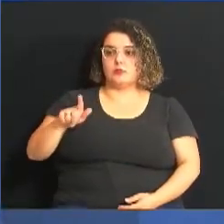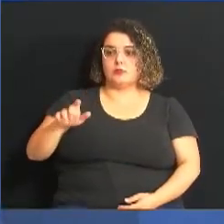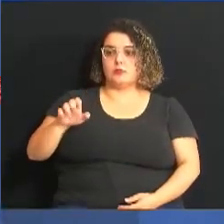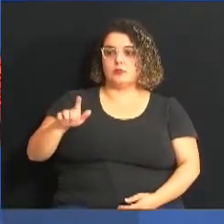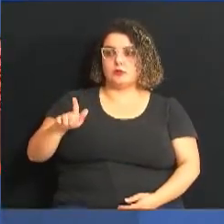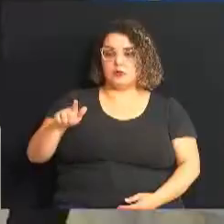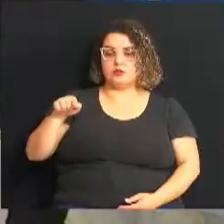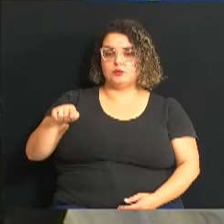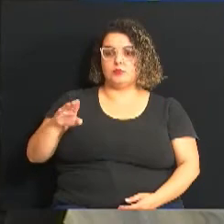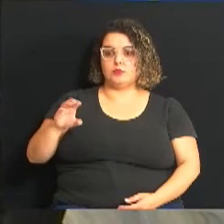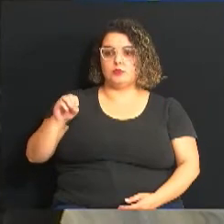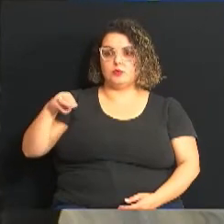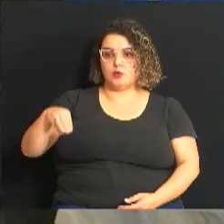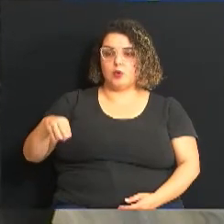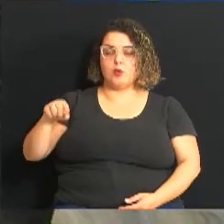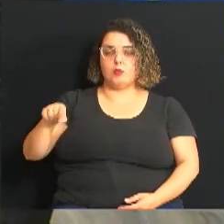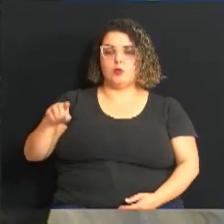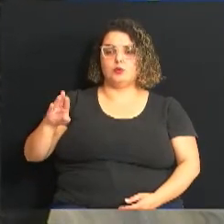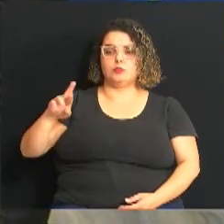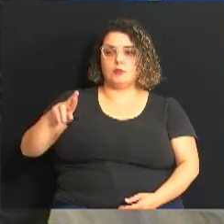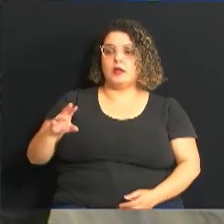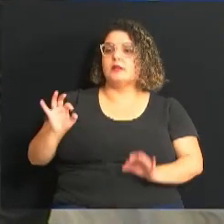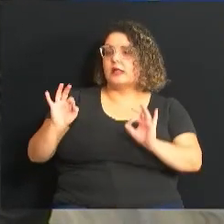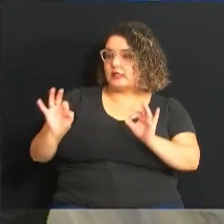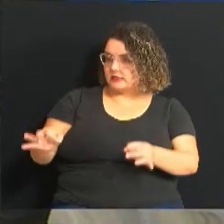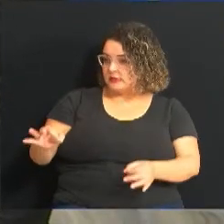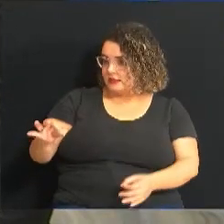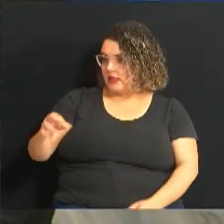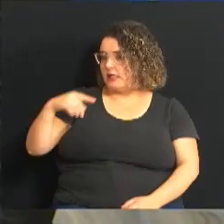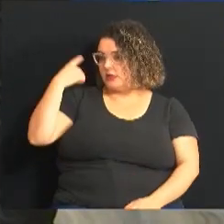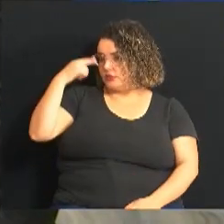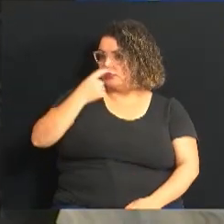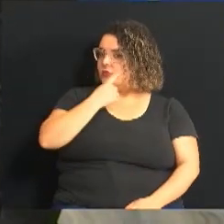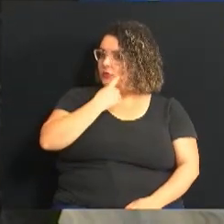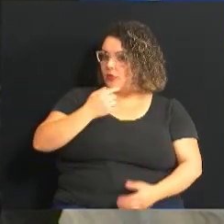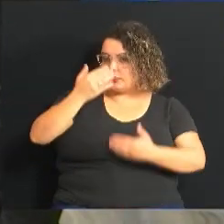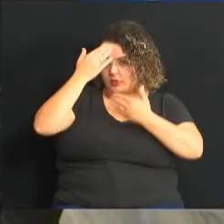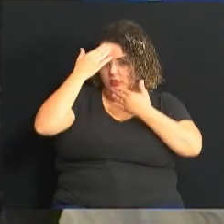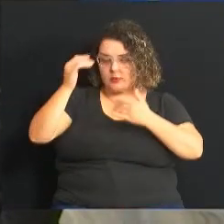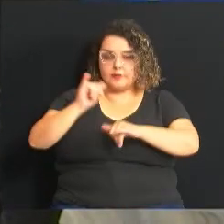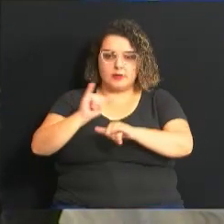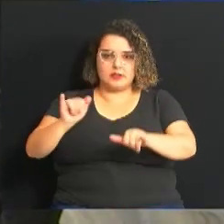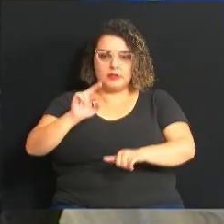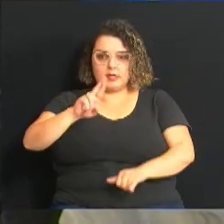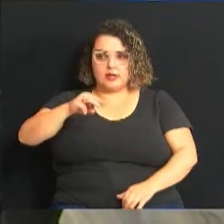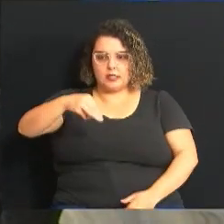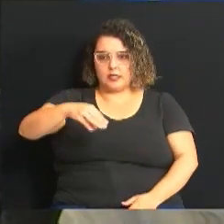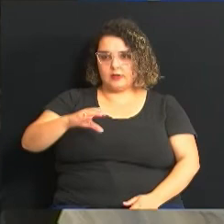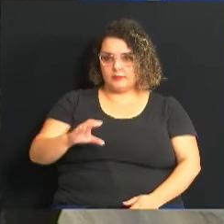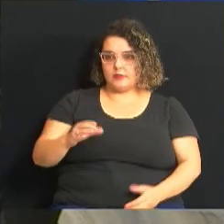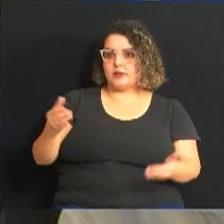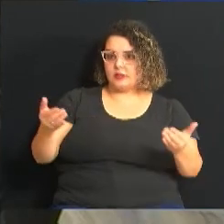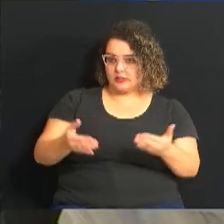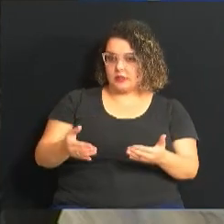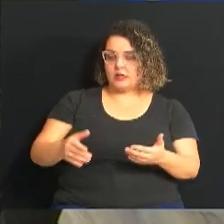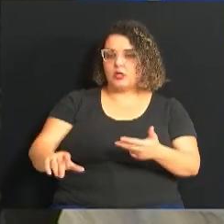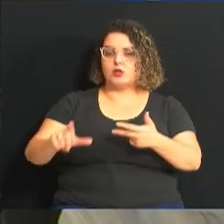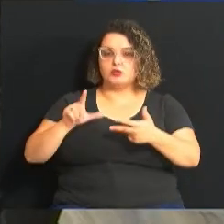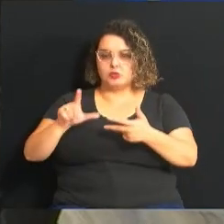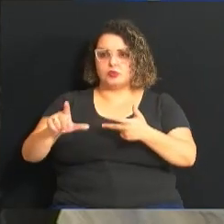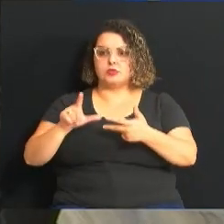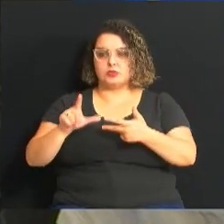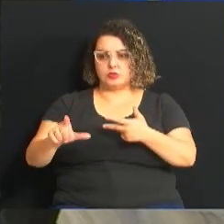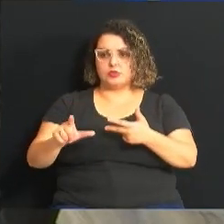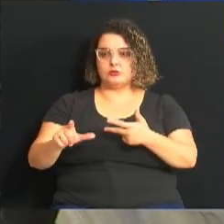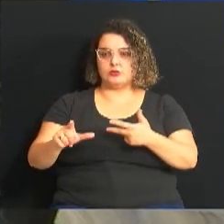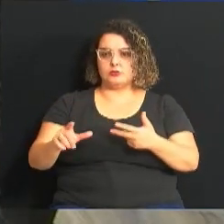www.campinas.sp.leg.br. Tá certo, então, Mirna Abreu, muito obrigado pelas notícias, primeiro da metrópole de Campinas e agora com as notícias do